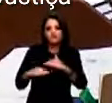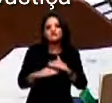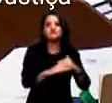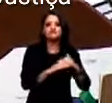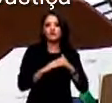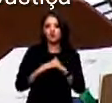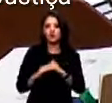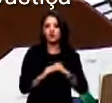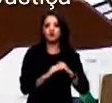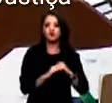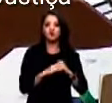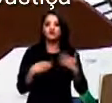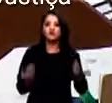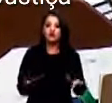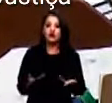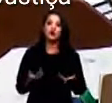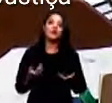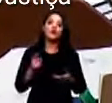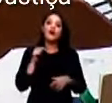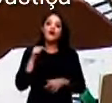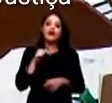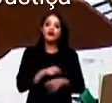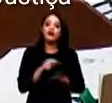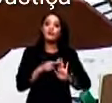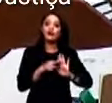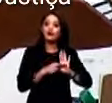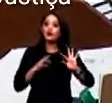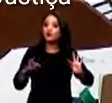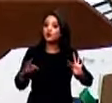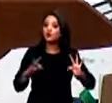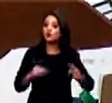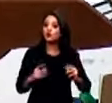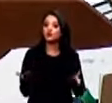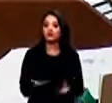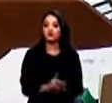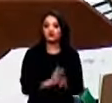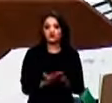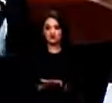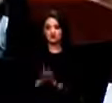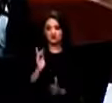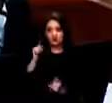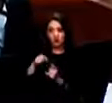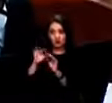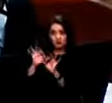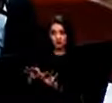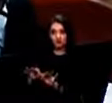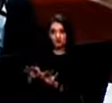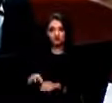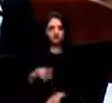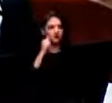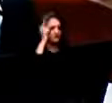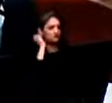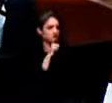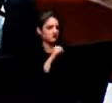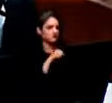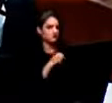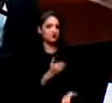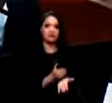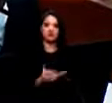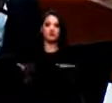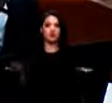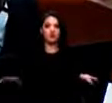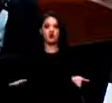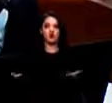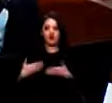esta é uma interpretação que vale para todos os processos. Essa é a intenção de Vossa Excelência, não é isso? Todos. Daqui para diante. Porque sim, daqui